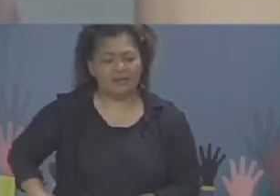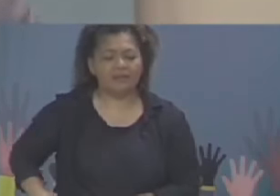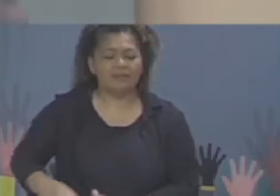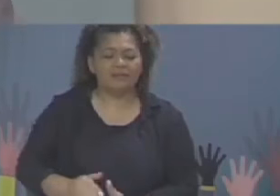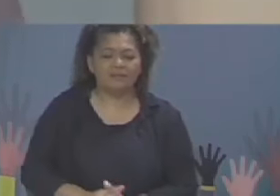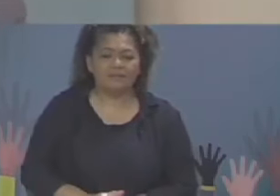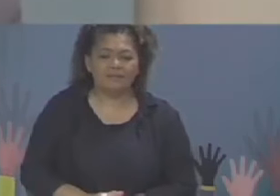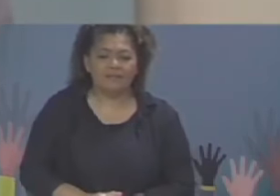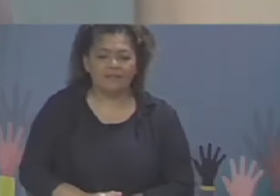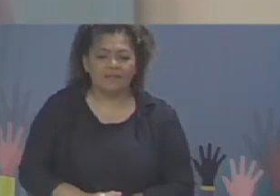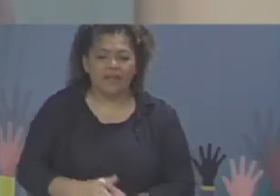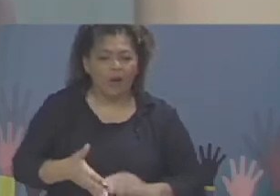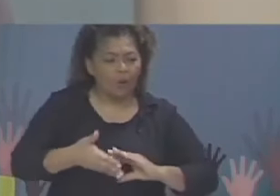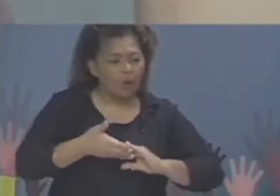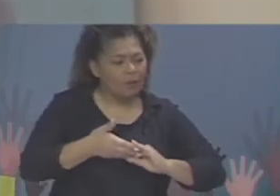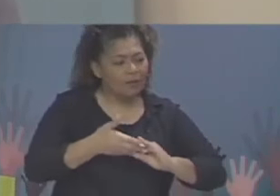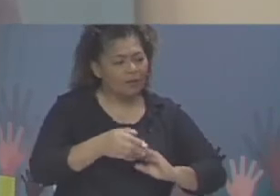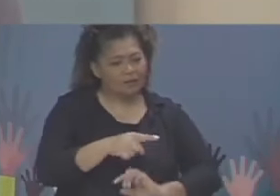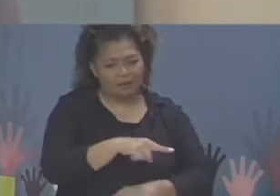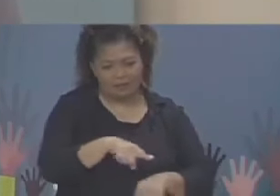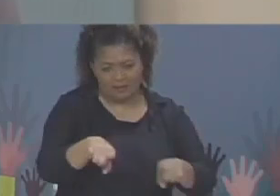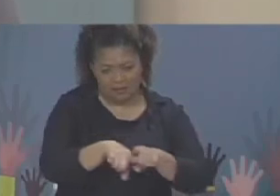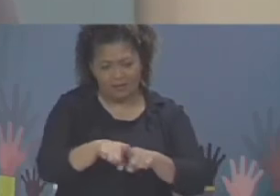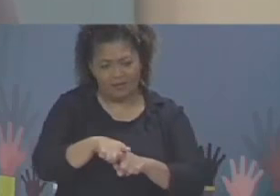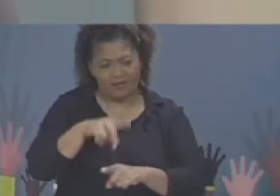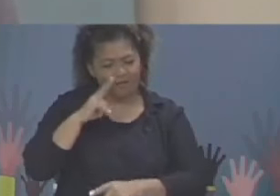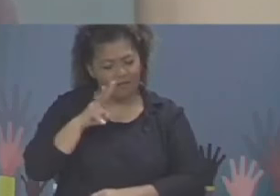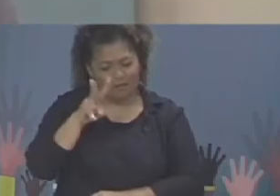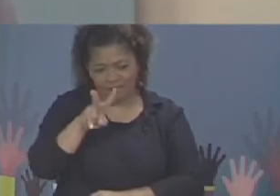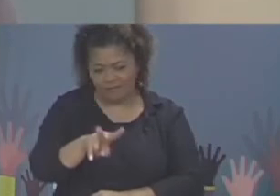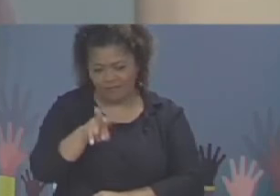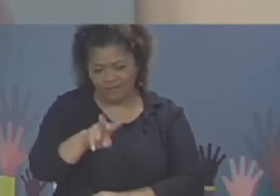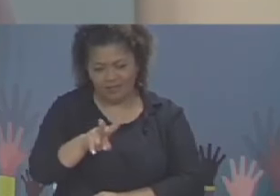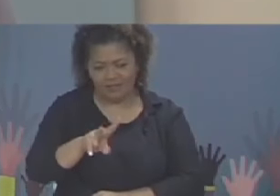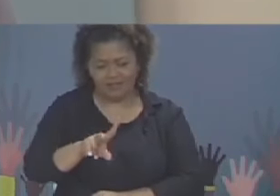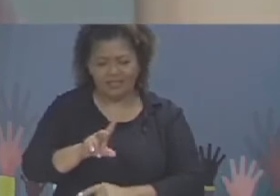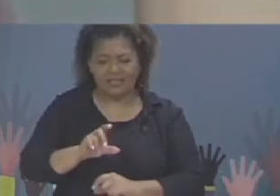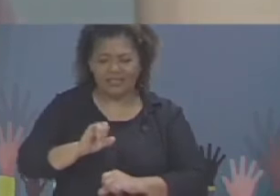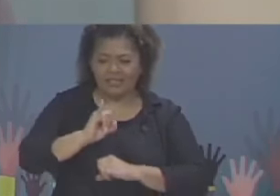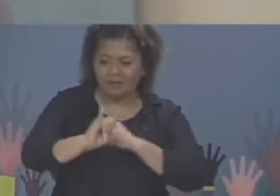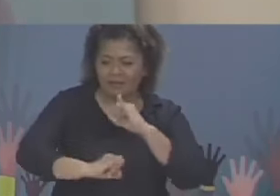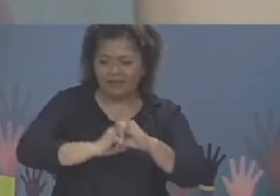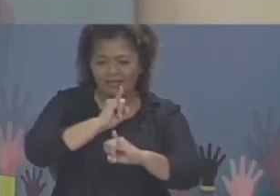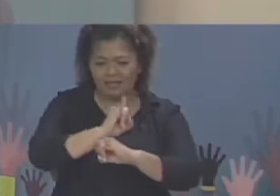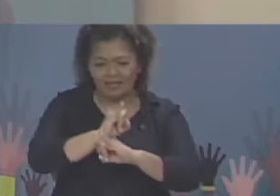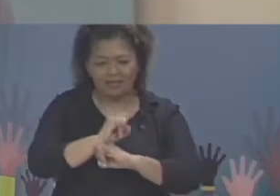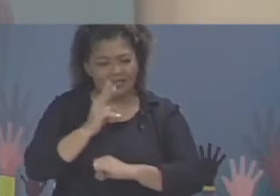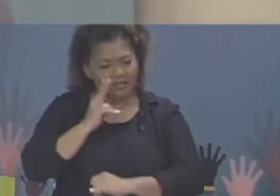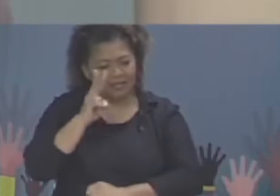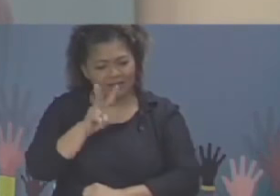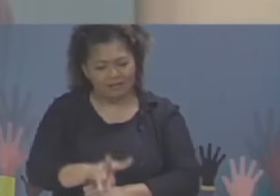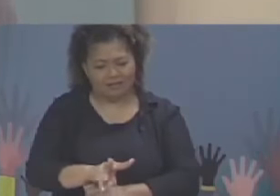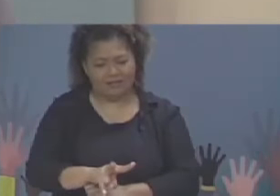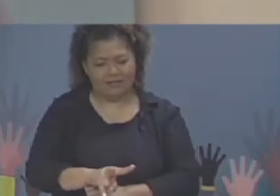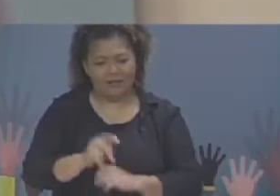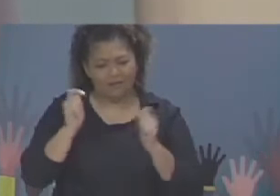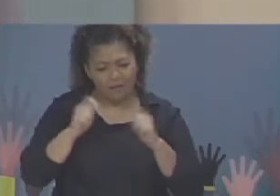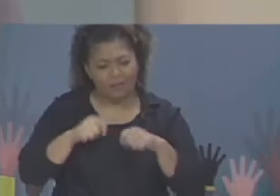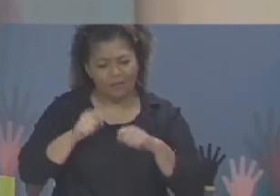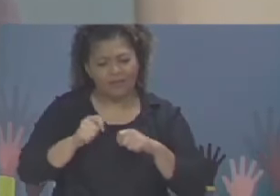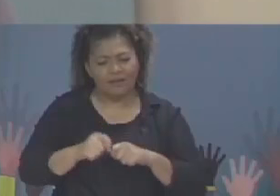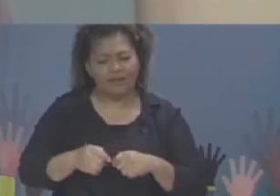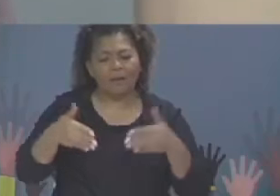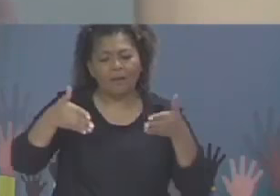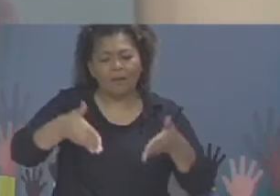e cumprimento também você de casa, que nos assiste pela internet, você de casa que vai poder participar desse debate. É muito bom estar